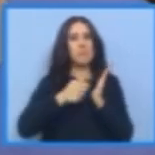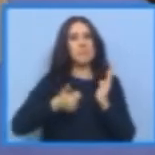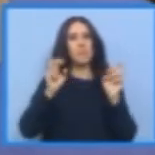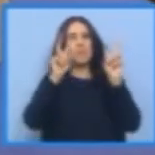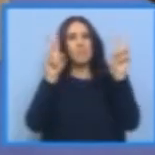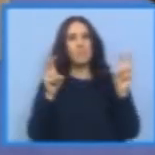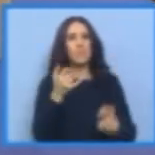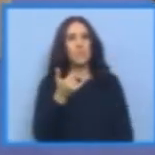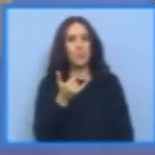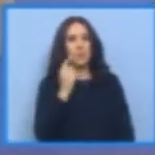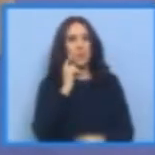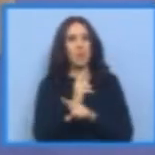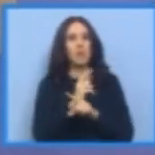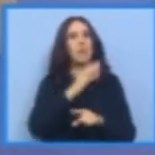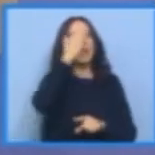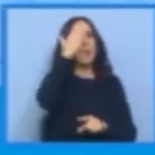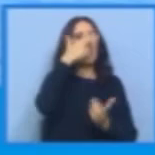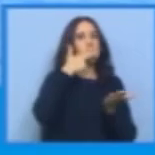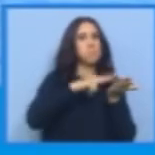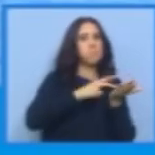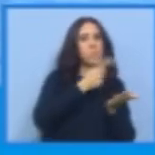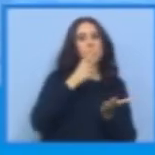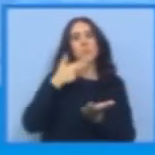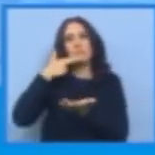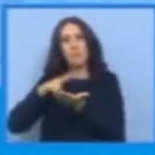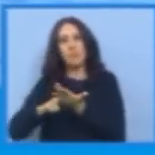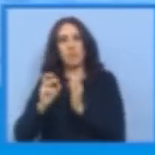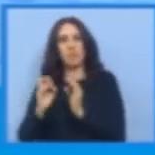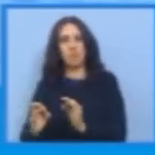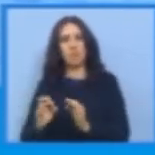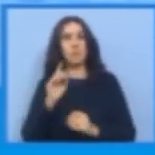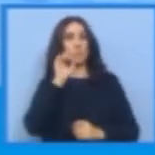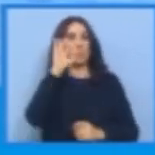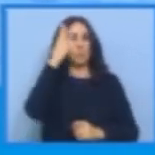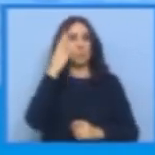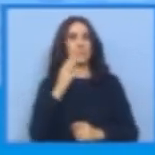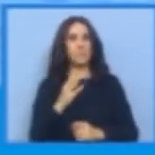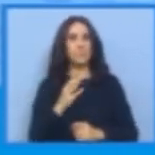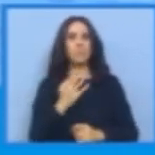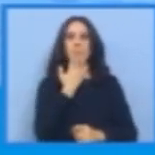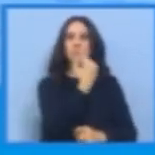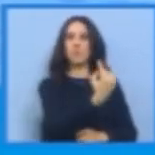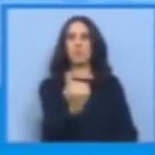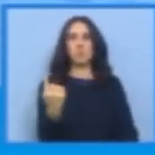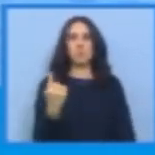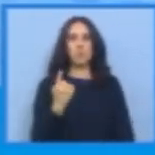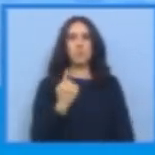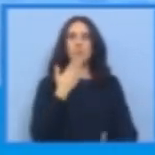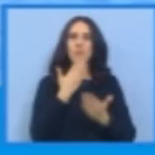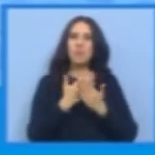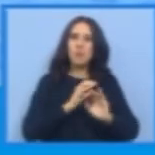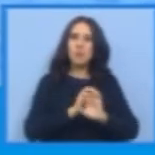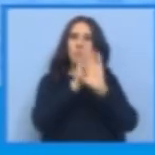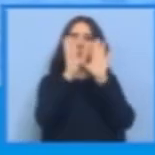capítulo 2, que mitos e realidade. Isso é uma coisa importante, que cada um de nós se esclareça